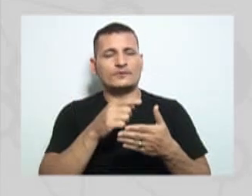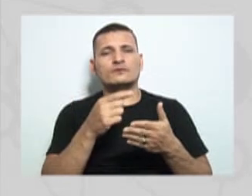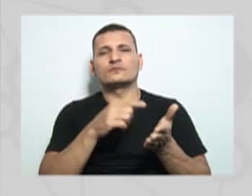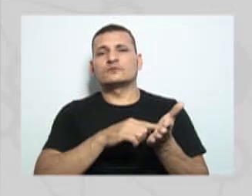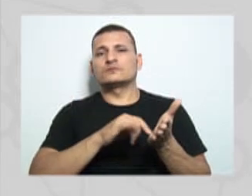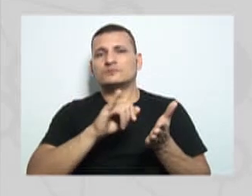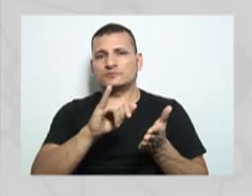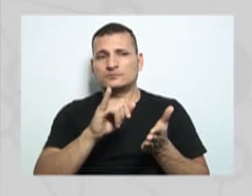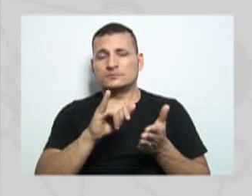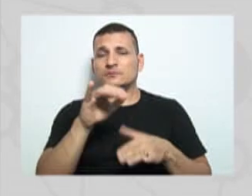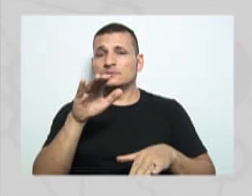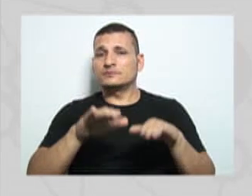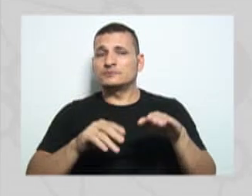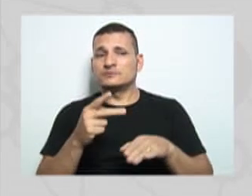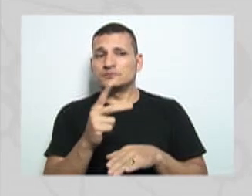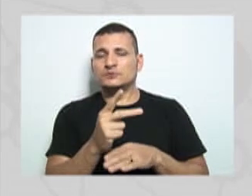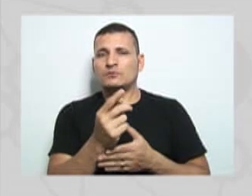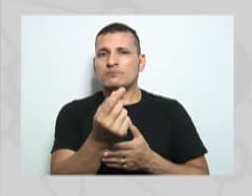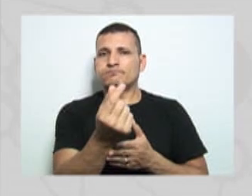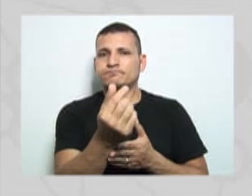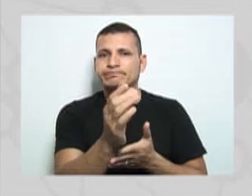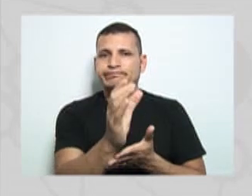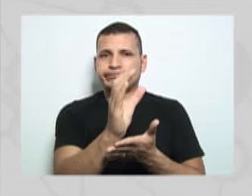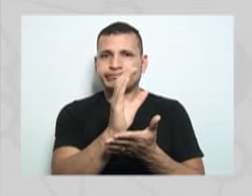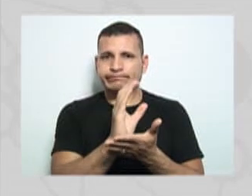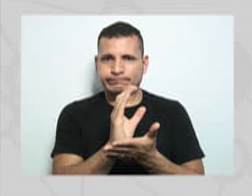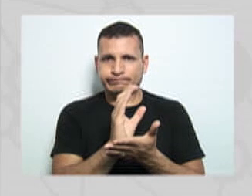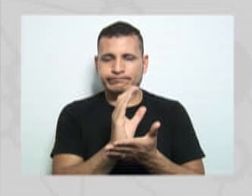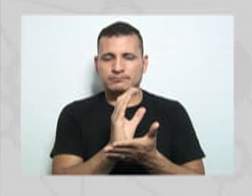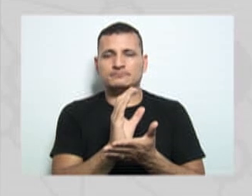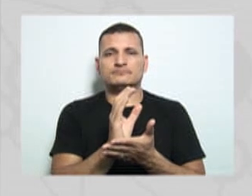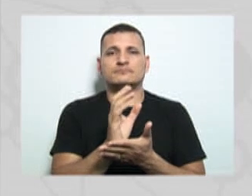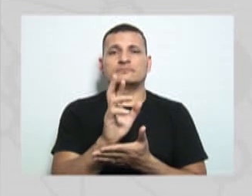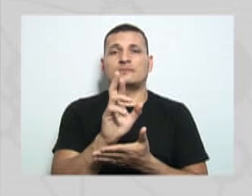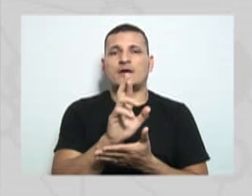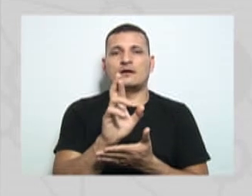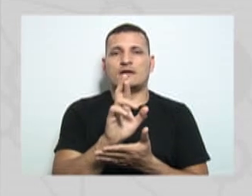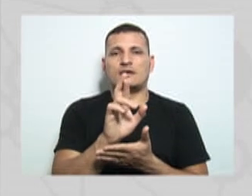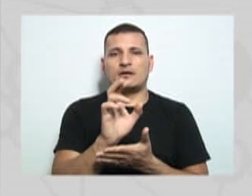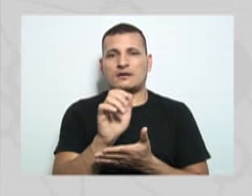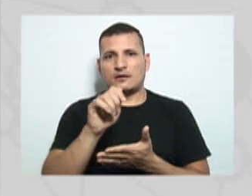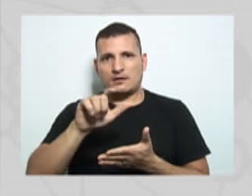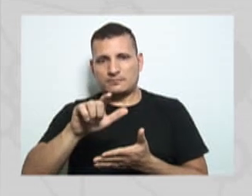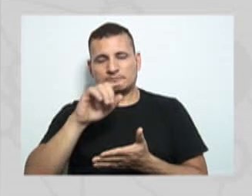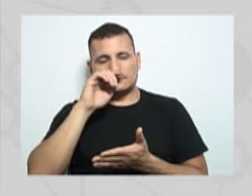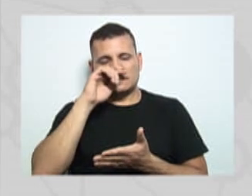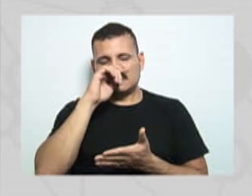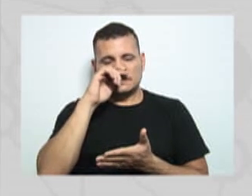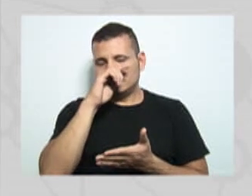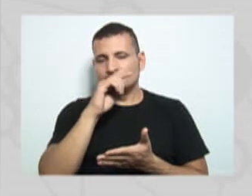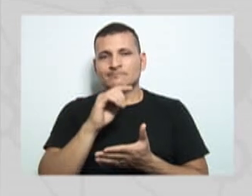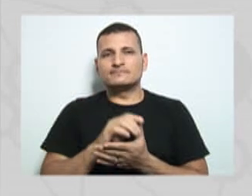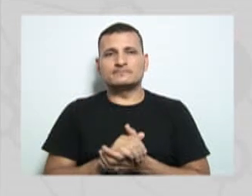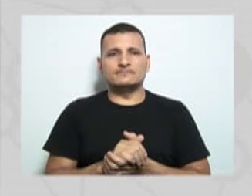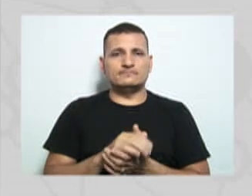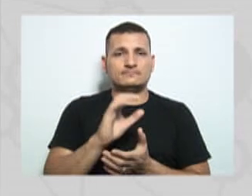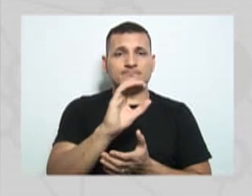com base no lucro real. Ou seja, as cooperativas de crédito, elas já são